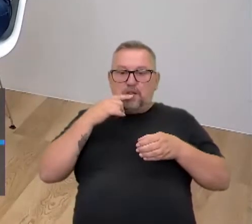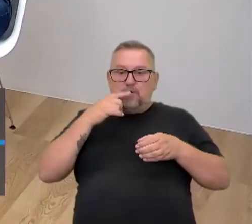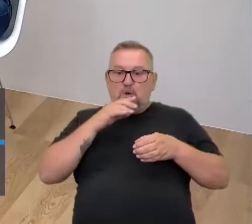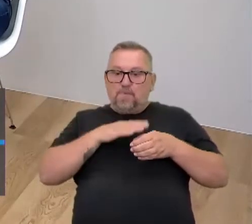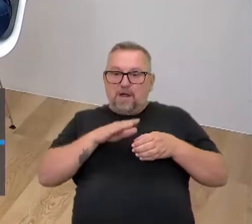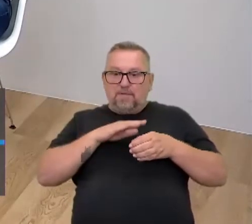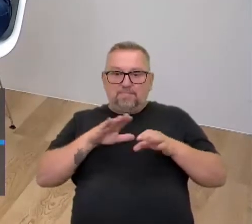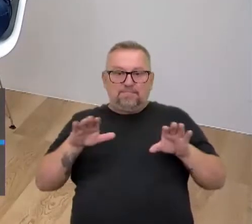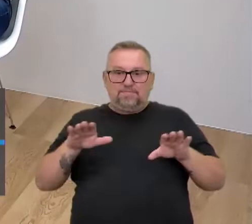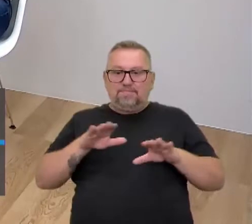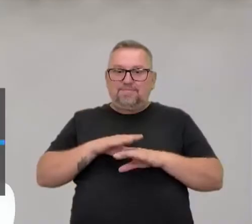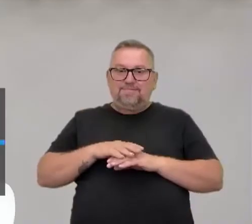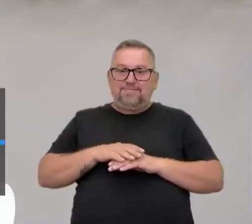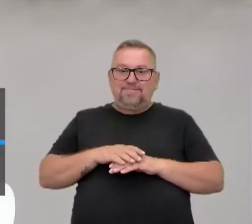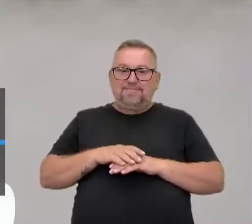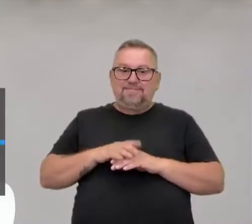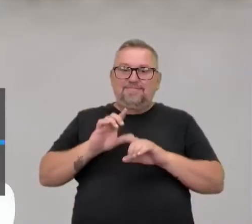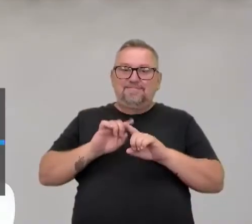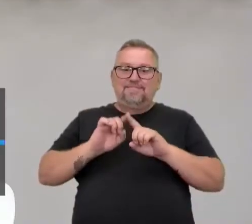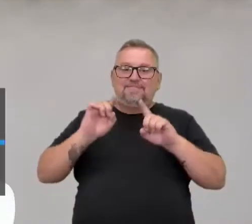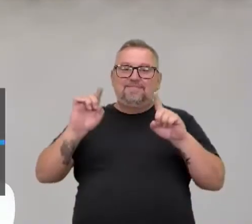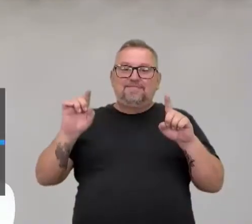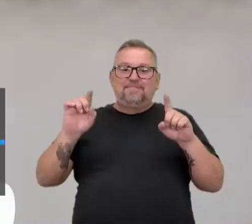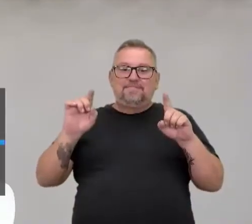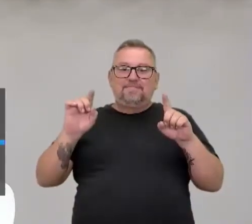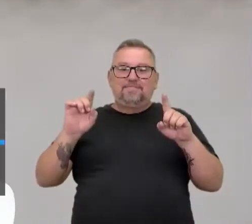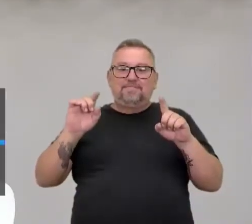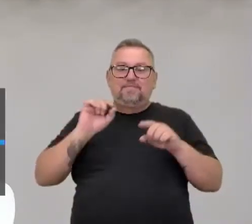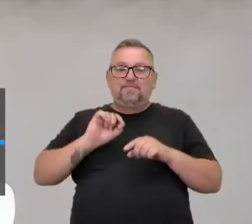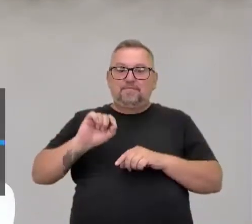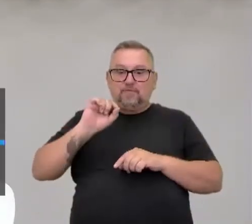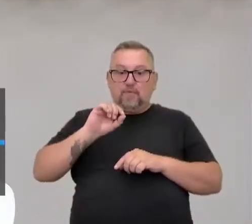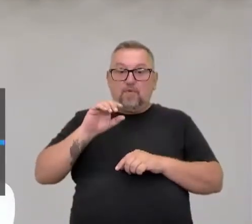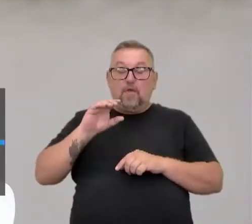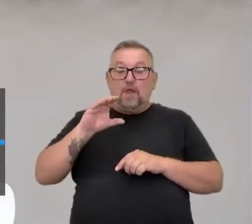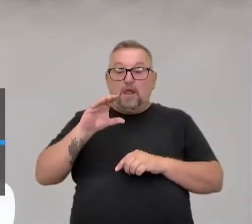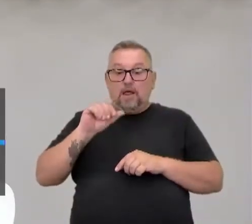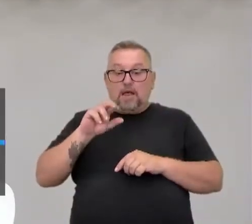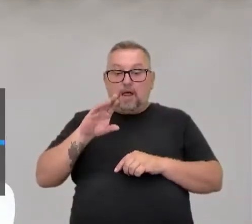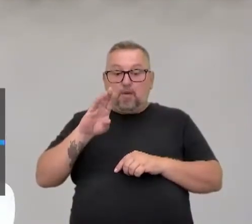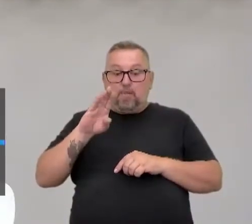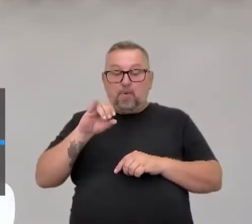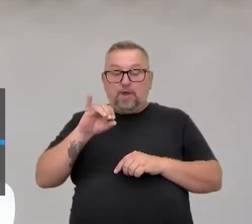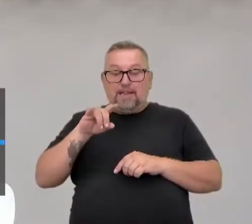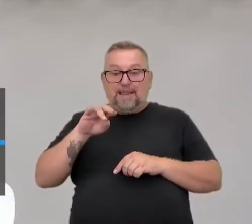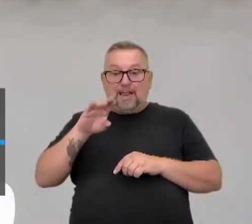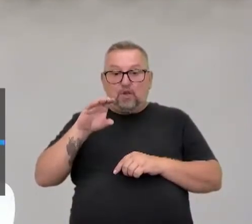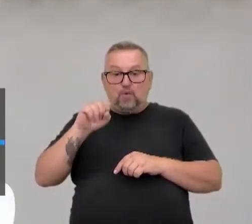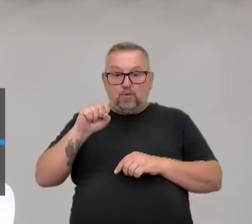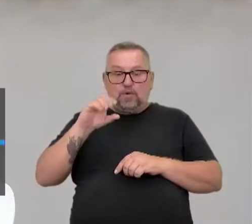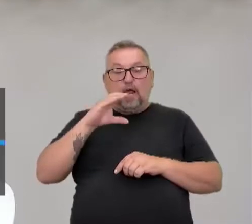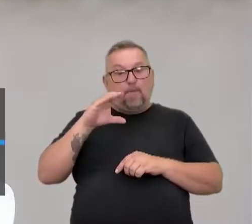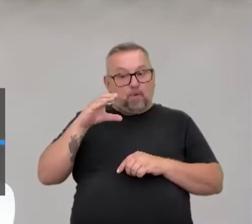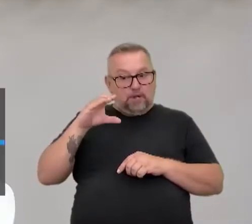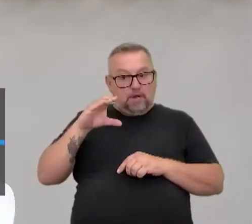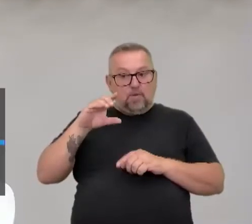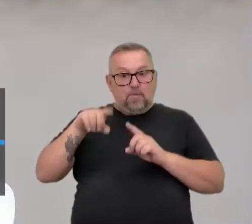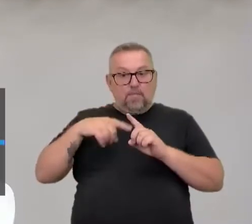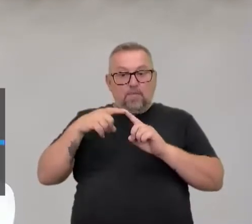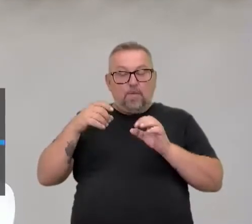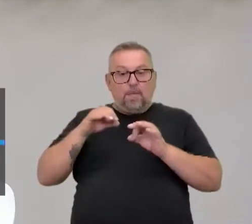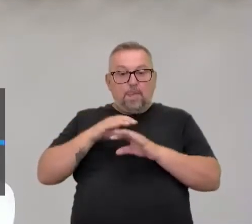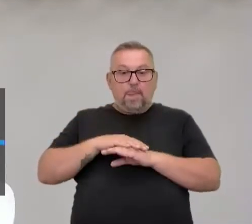virou salada já. Mas, nesse caso, eu tô falando de carboidratos mais complexos, porque aí no pão eu